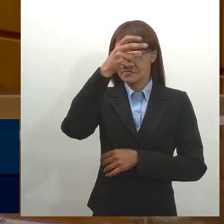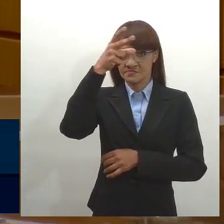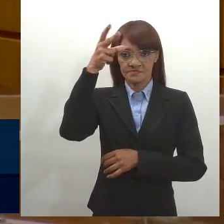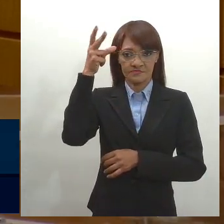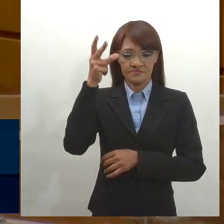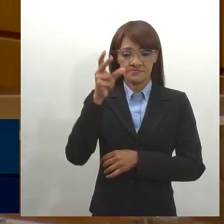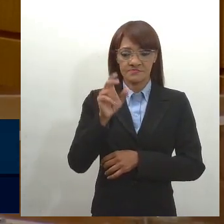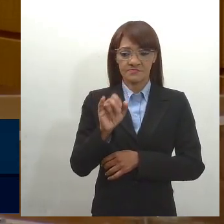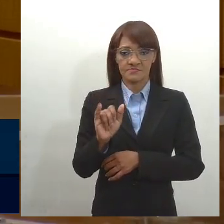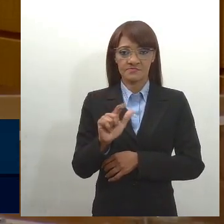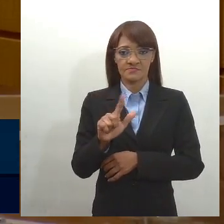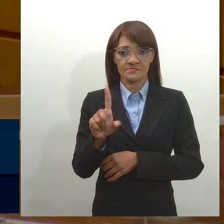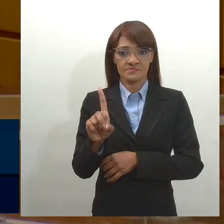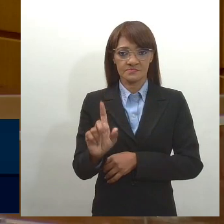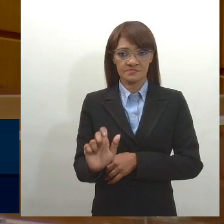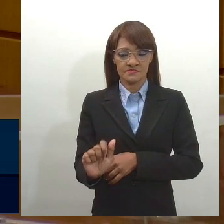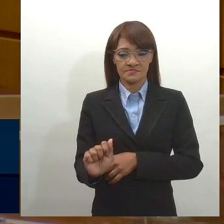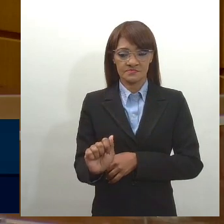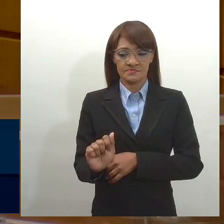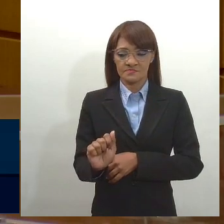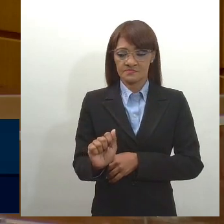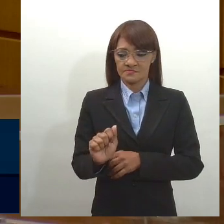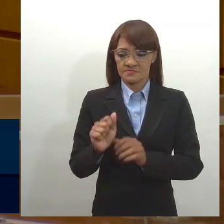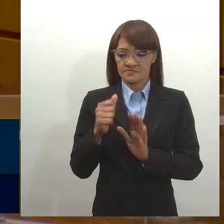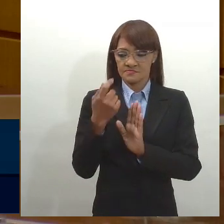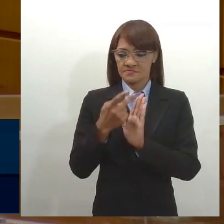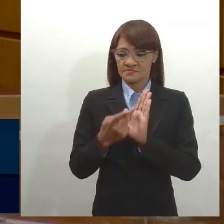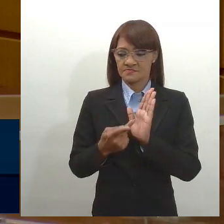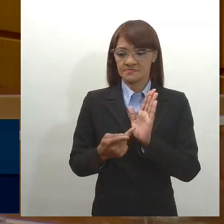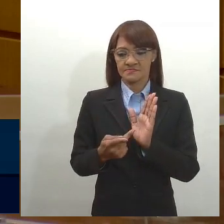pelo projeto Sorria Lagarto.